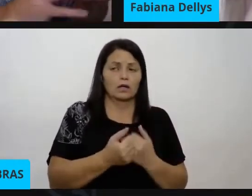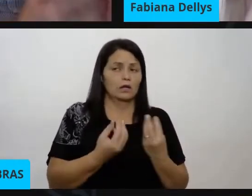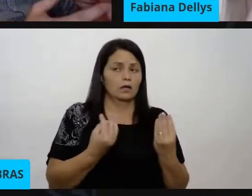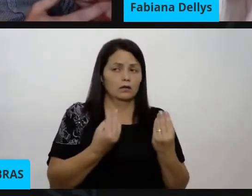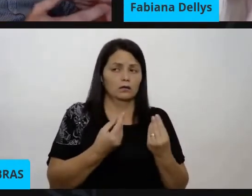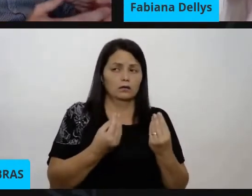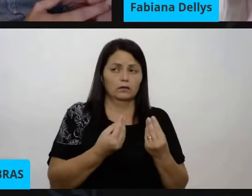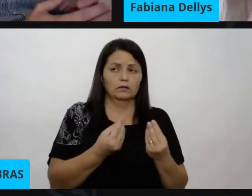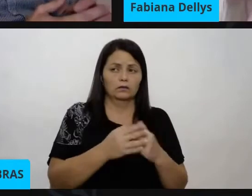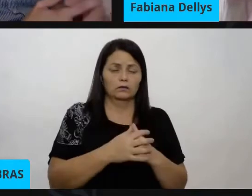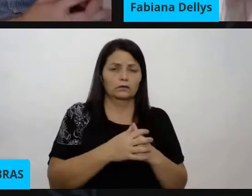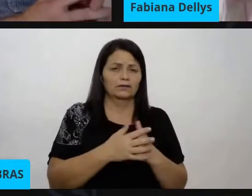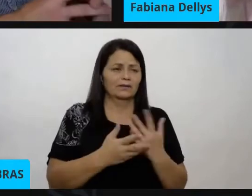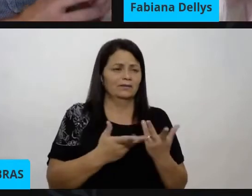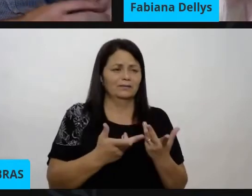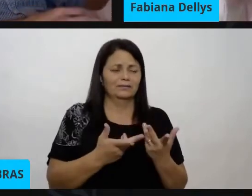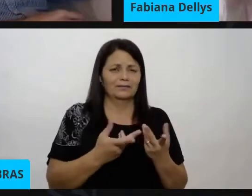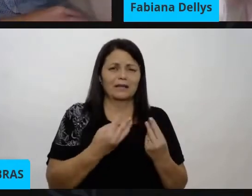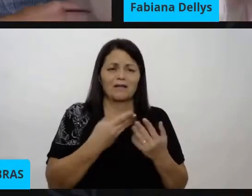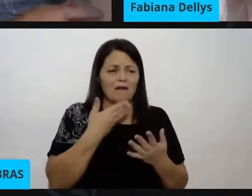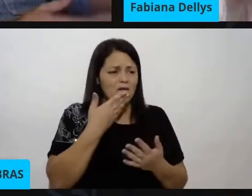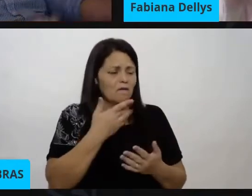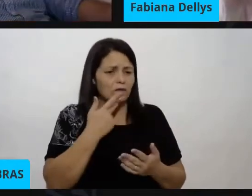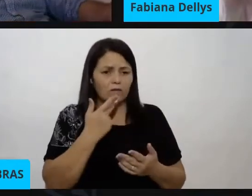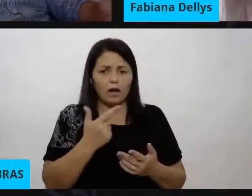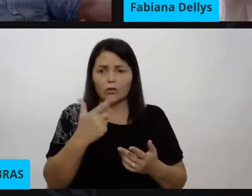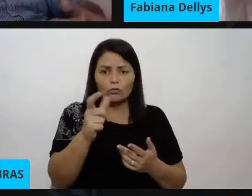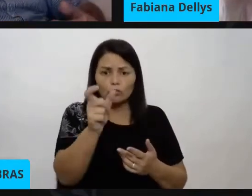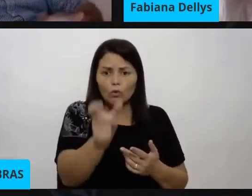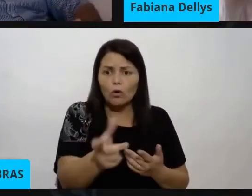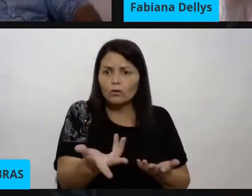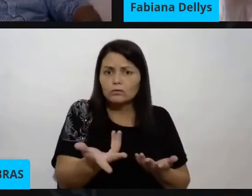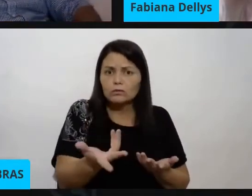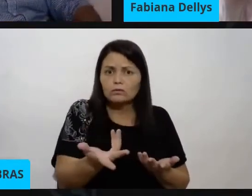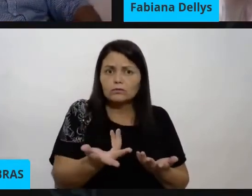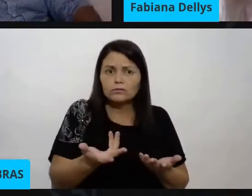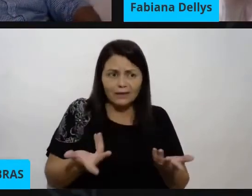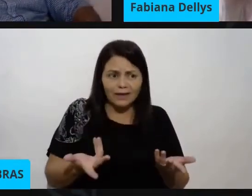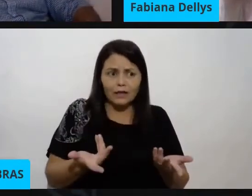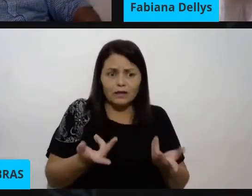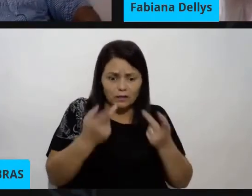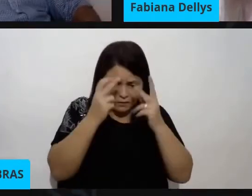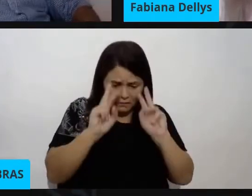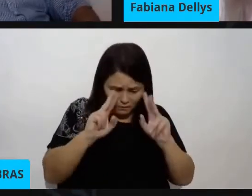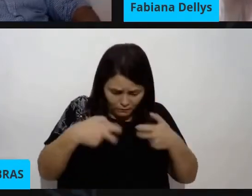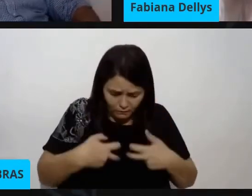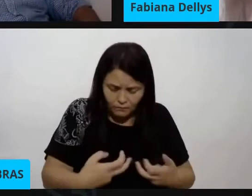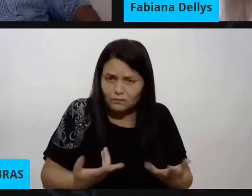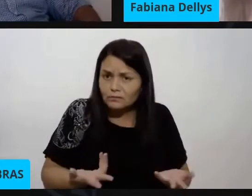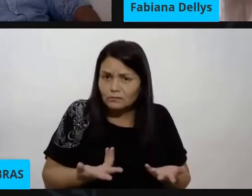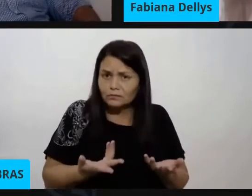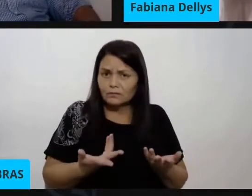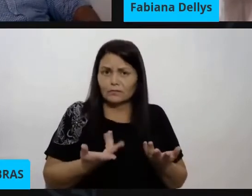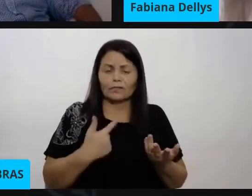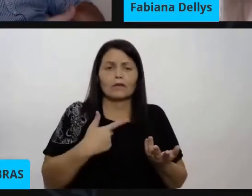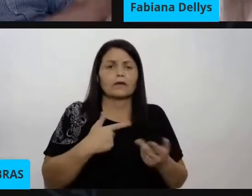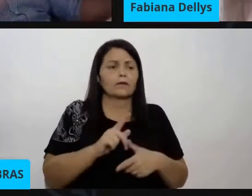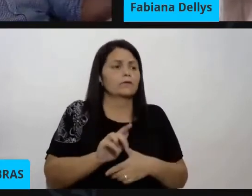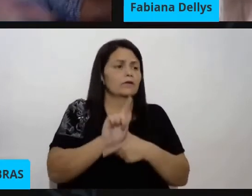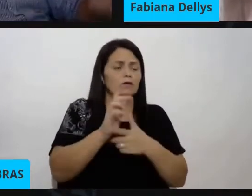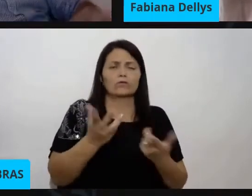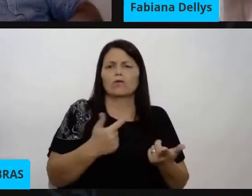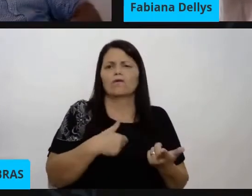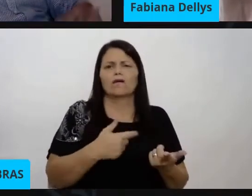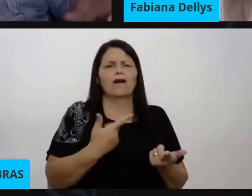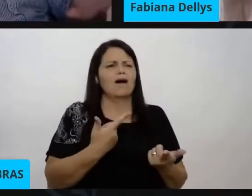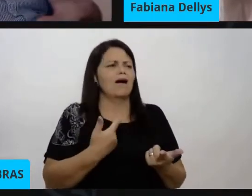é prousteriano isso, é dizer assim, é muito fácil falar dos outros em terra firme, né? É muito falar do gestor, e ó, eu não